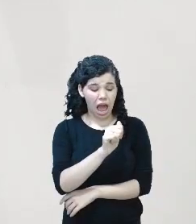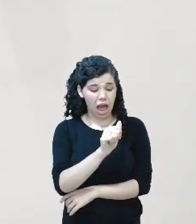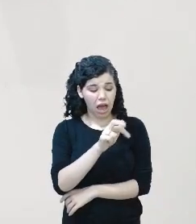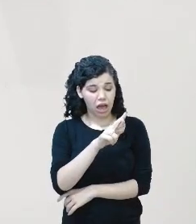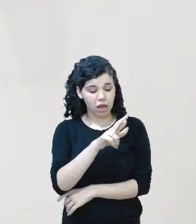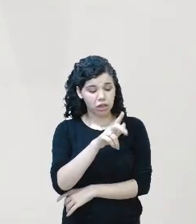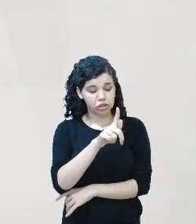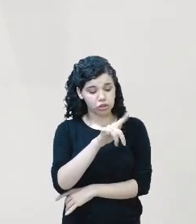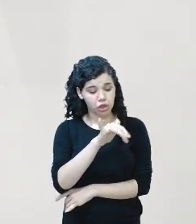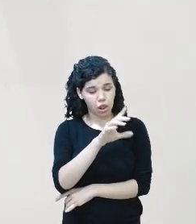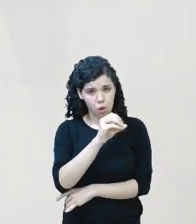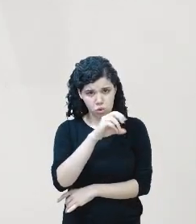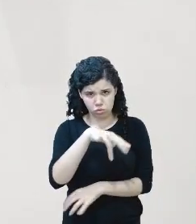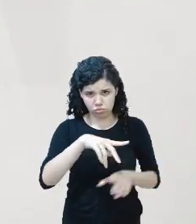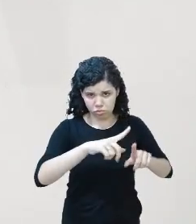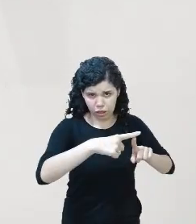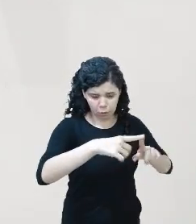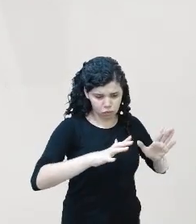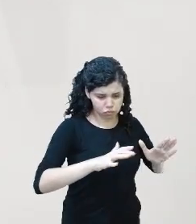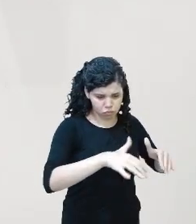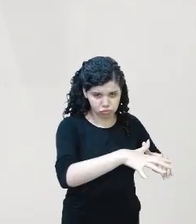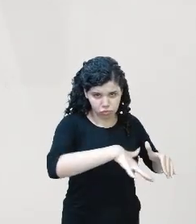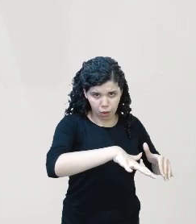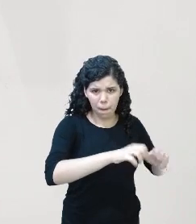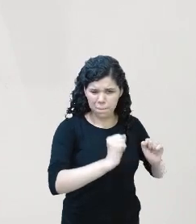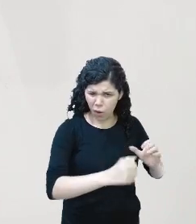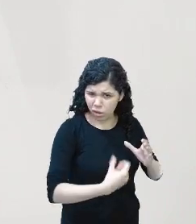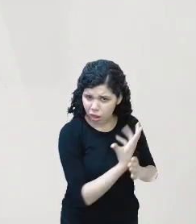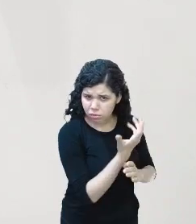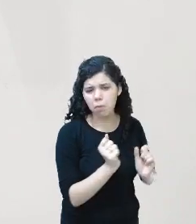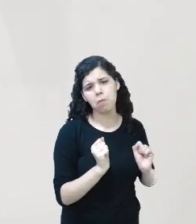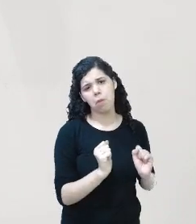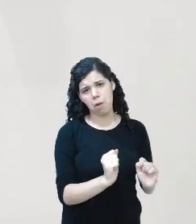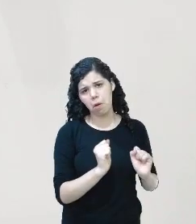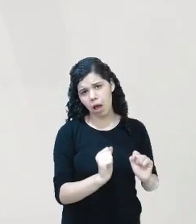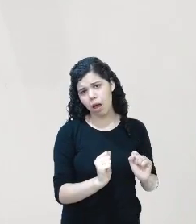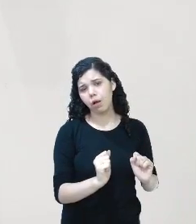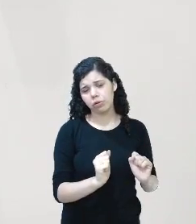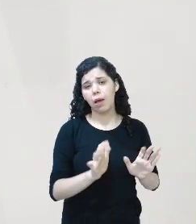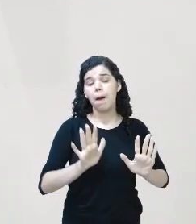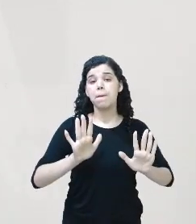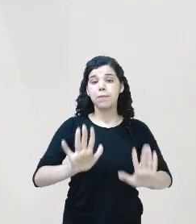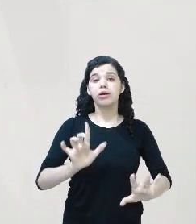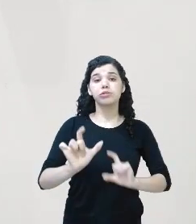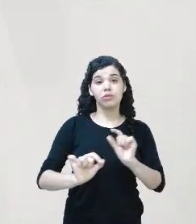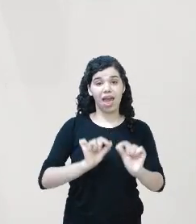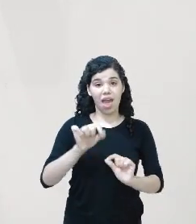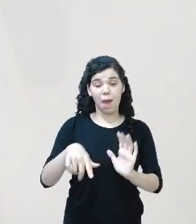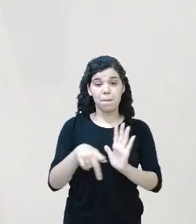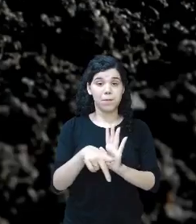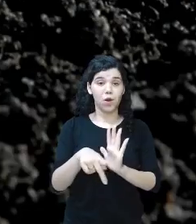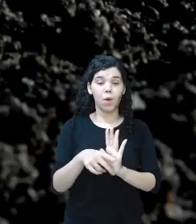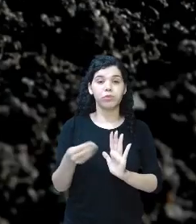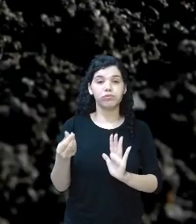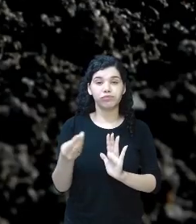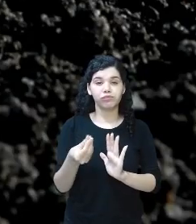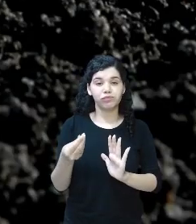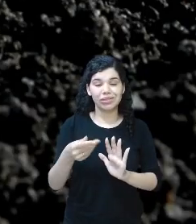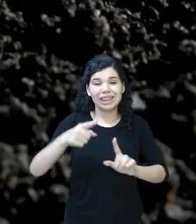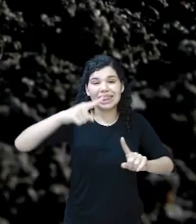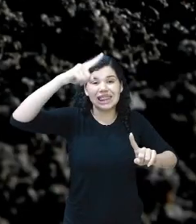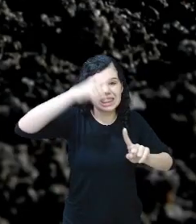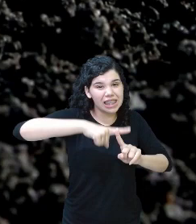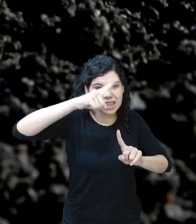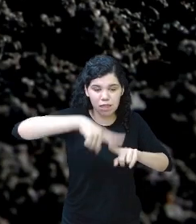argiloso, por exemplo, eu não possa plantar. Eu posso fazer uma plantação, mas são